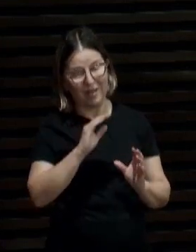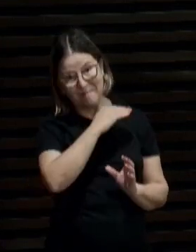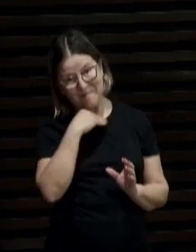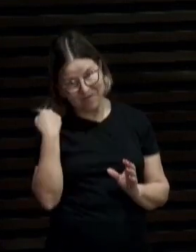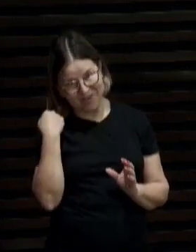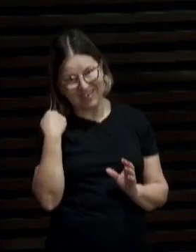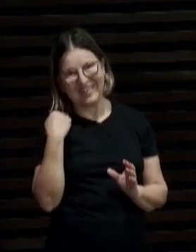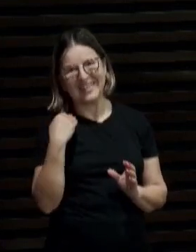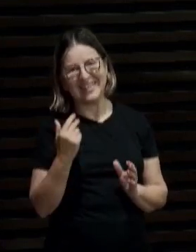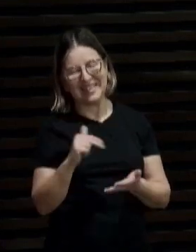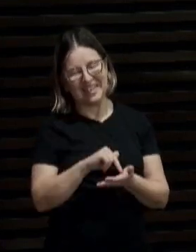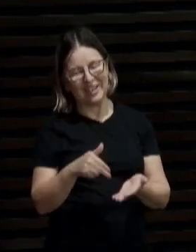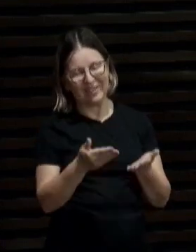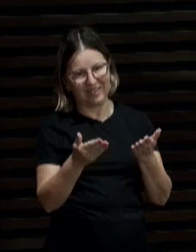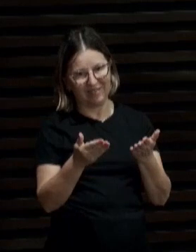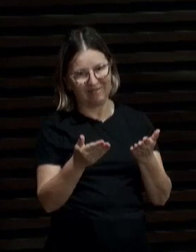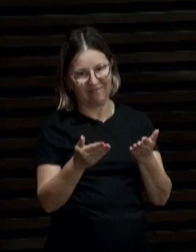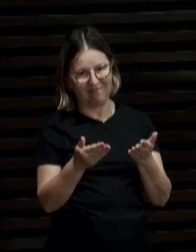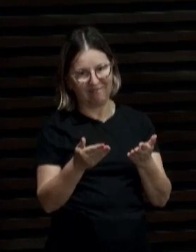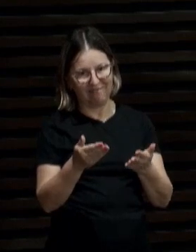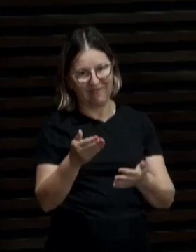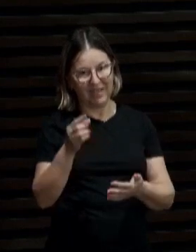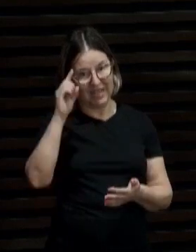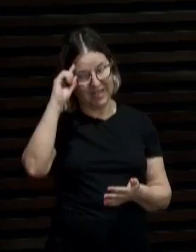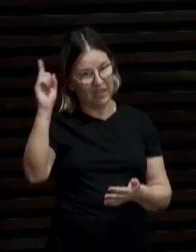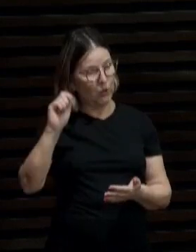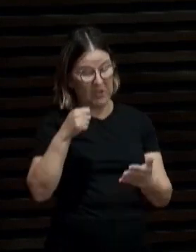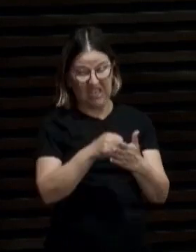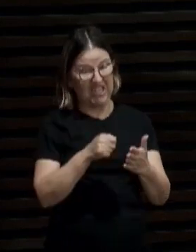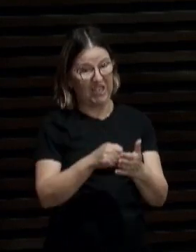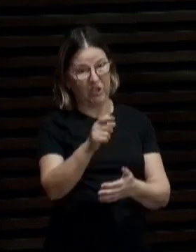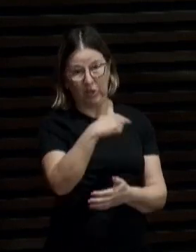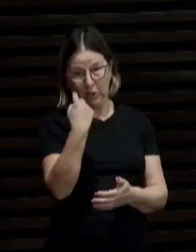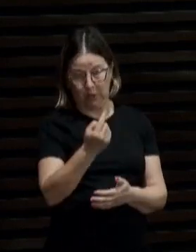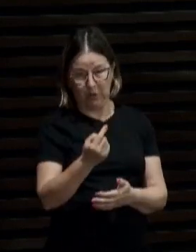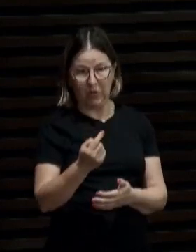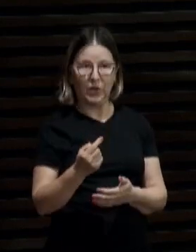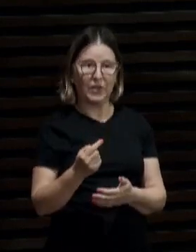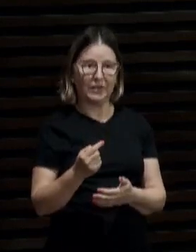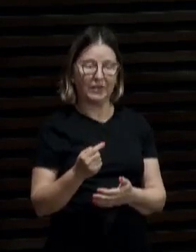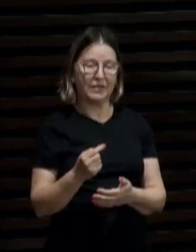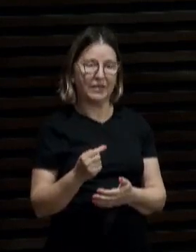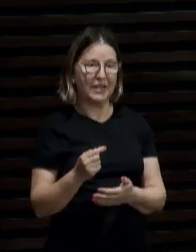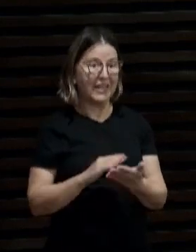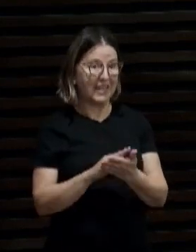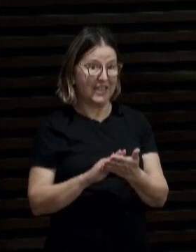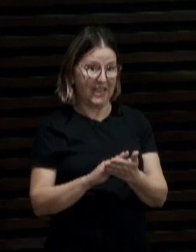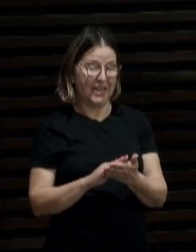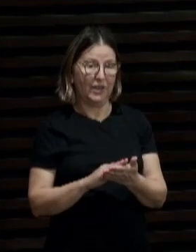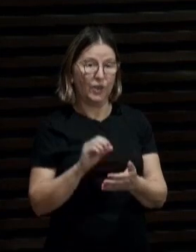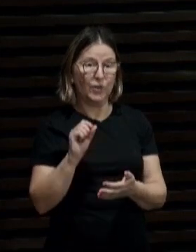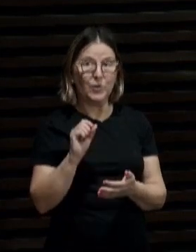de nós nada que Ele mesmo não nos tenha dado em Cristo. Ele nos deu todas as coisas em Cristo, toda sorte de bênçãos.